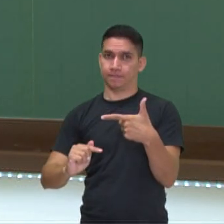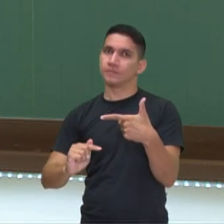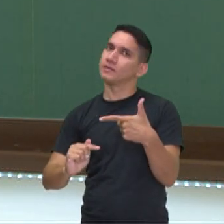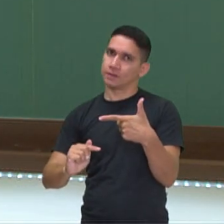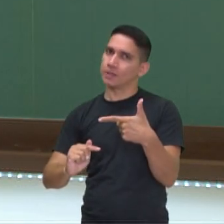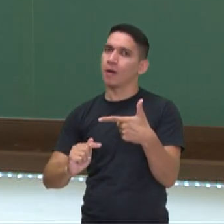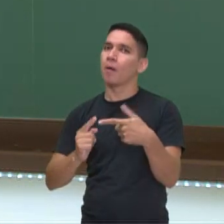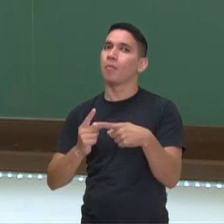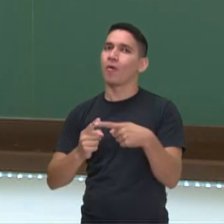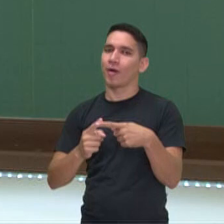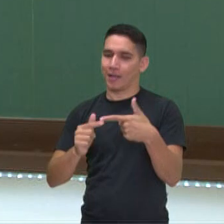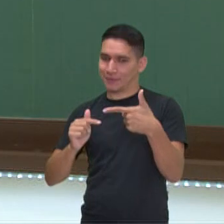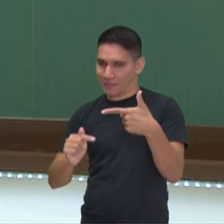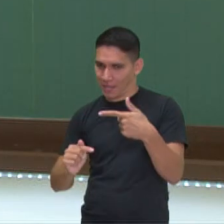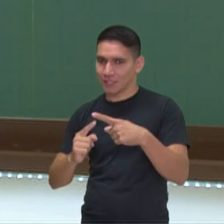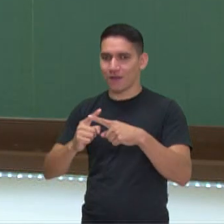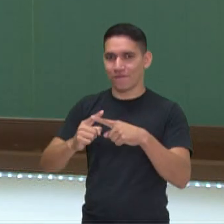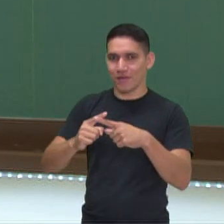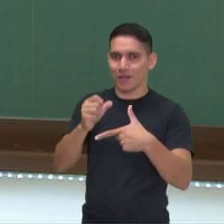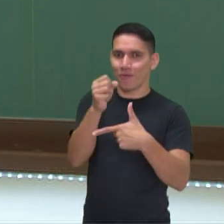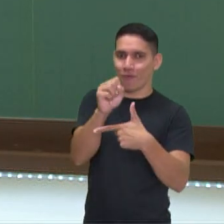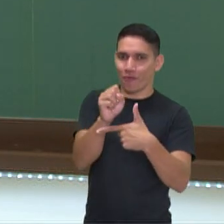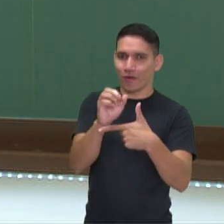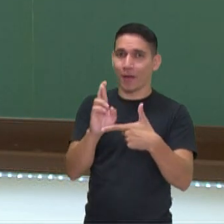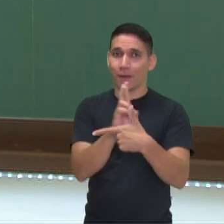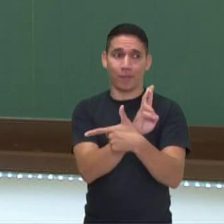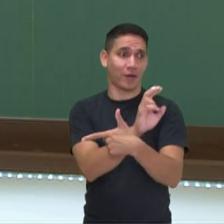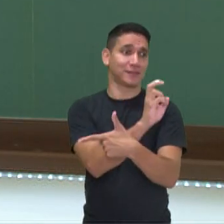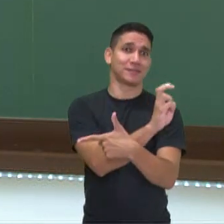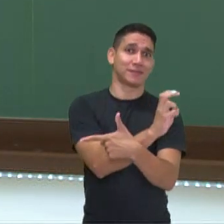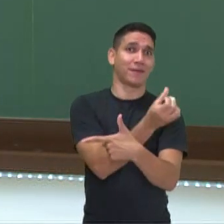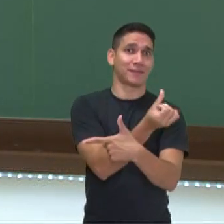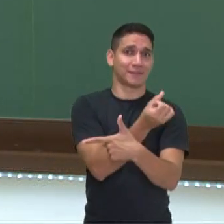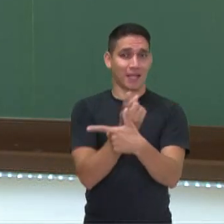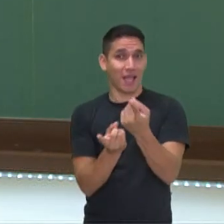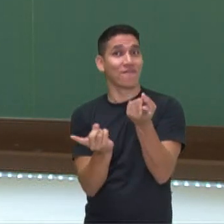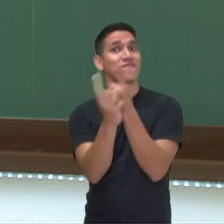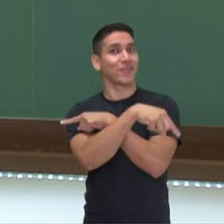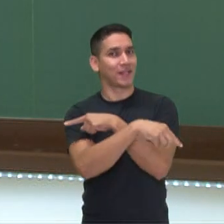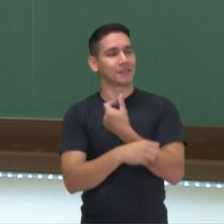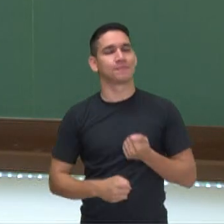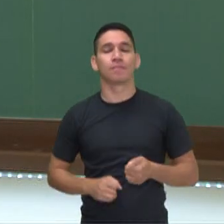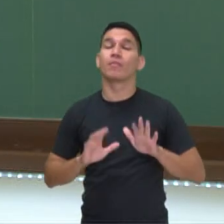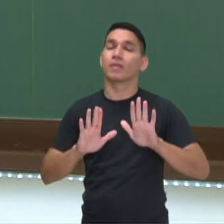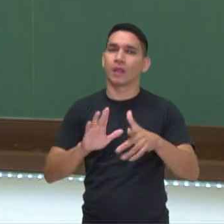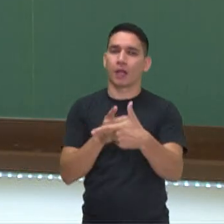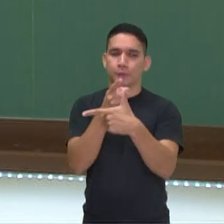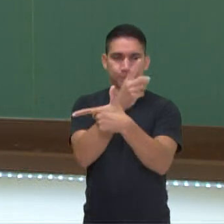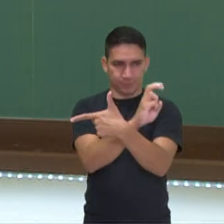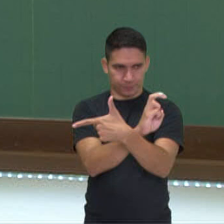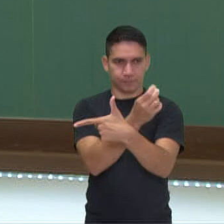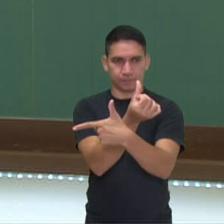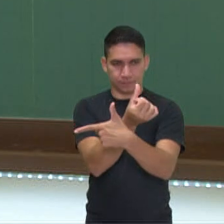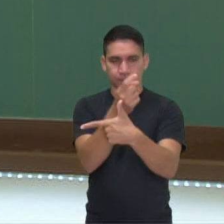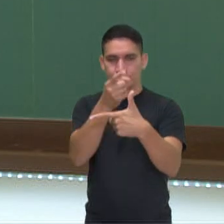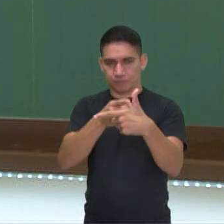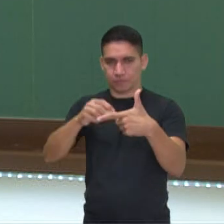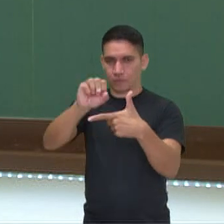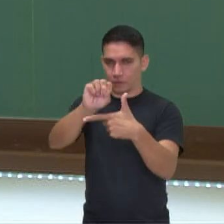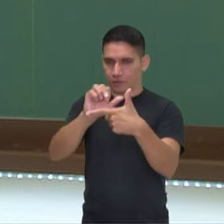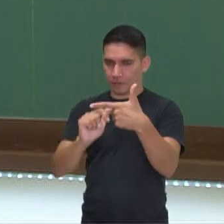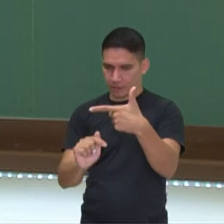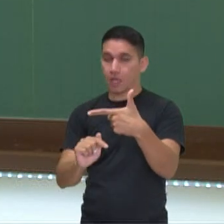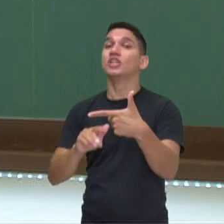que 7 vezes 8, a operação inversa, nos dá 56. Depois que a gente realiza a